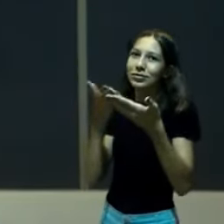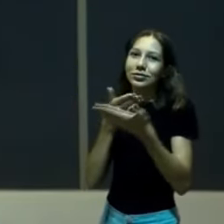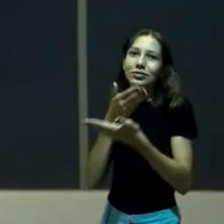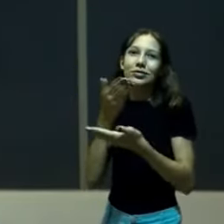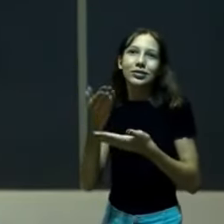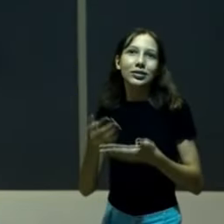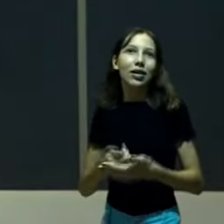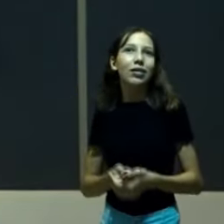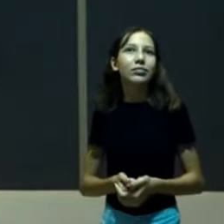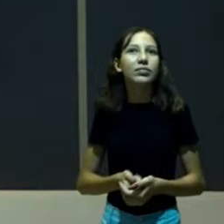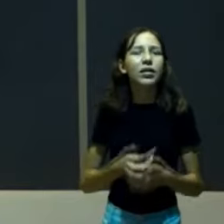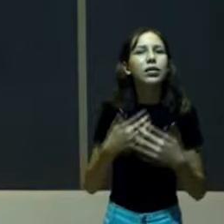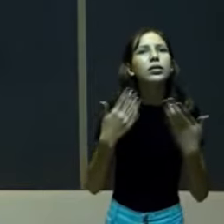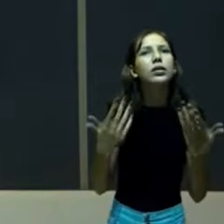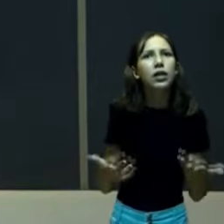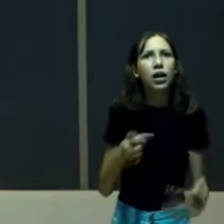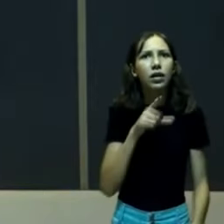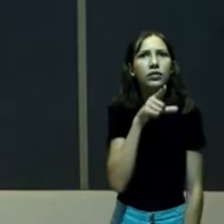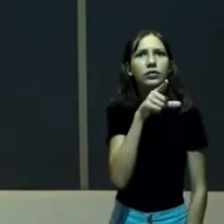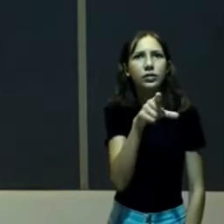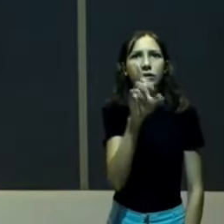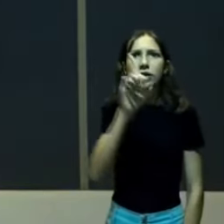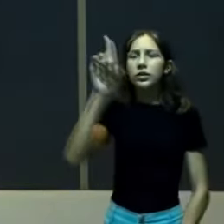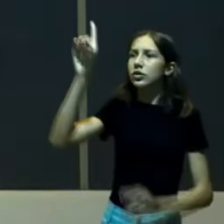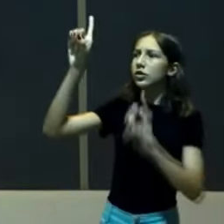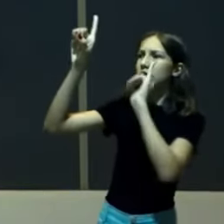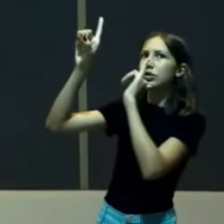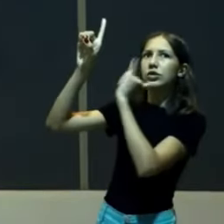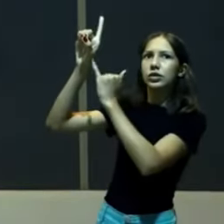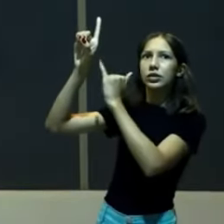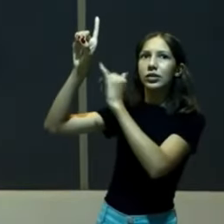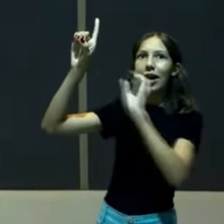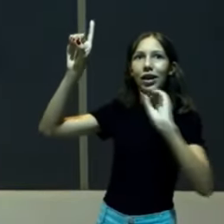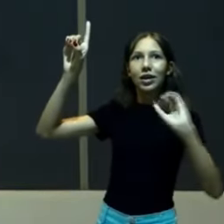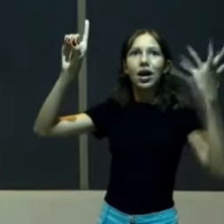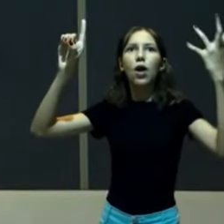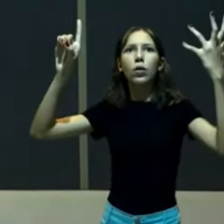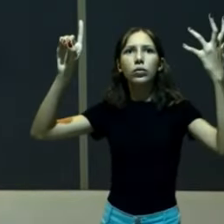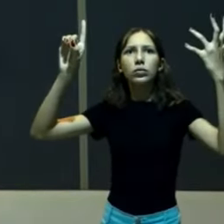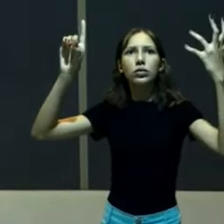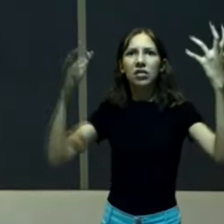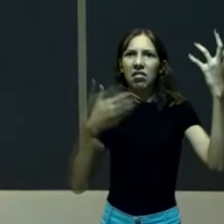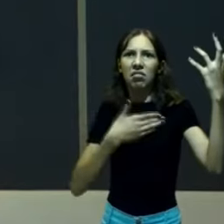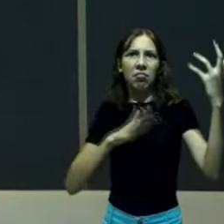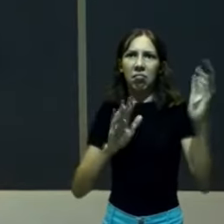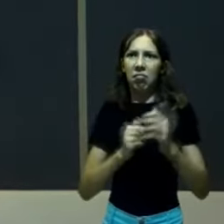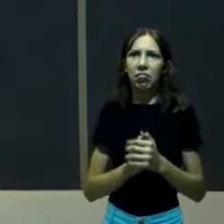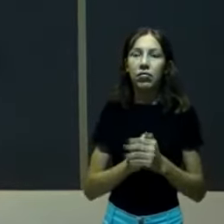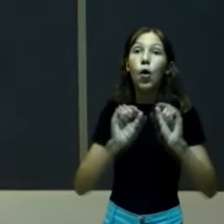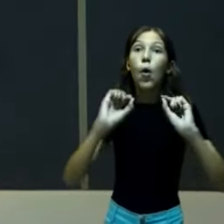Será que você nunca disse algo ao Senhor e aconteceu e você não cumpriu sua